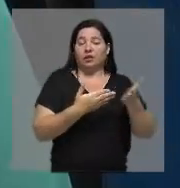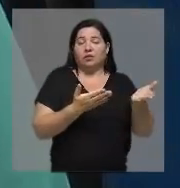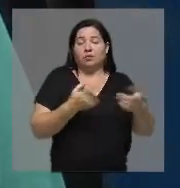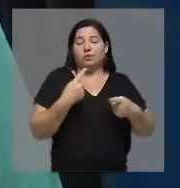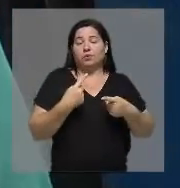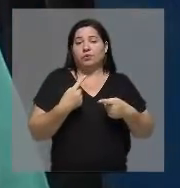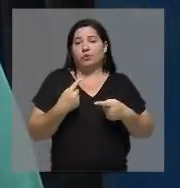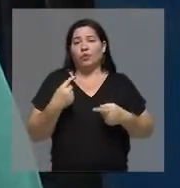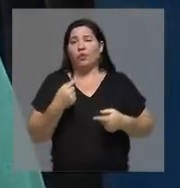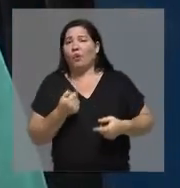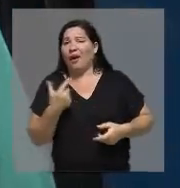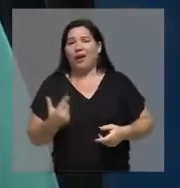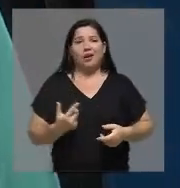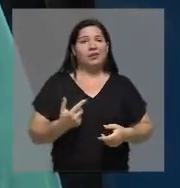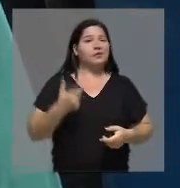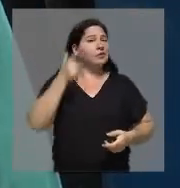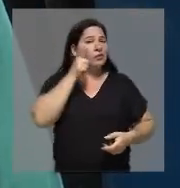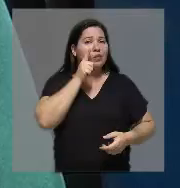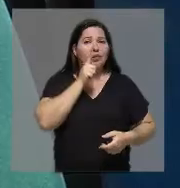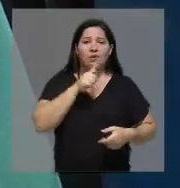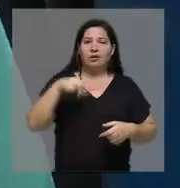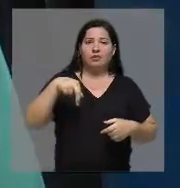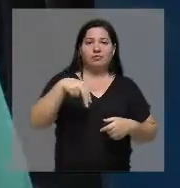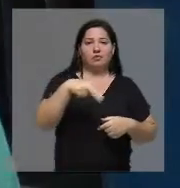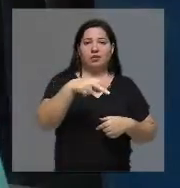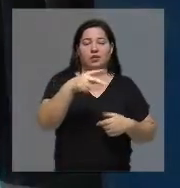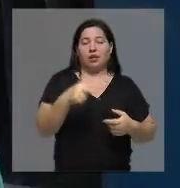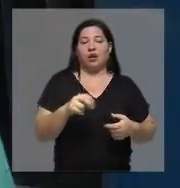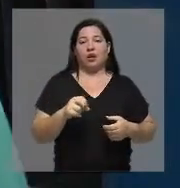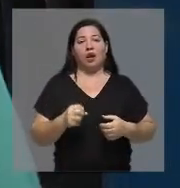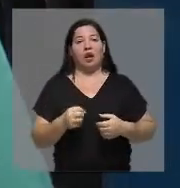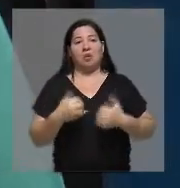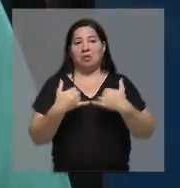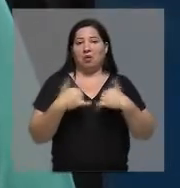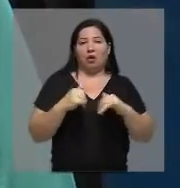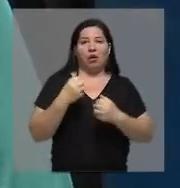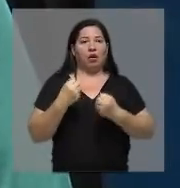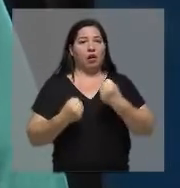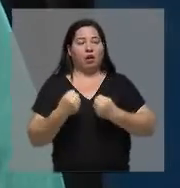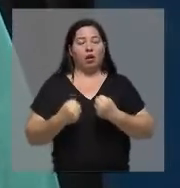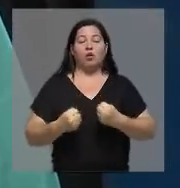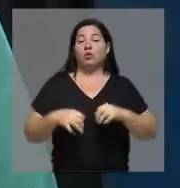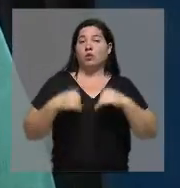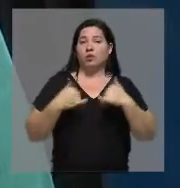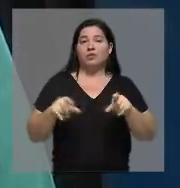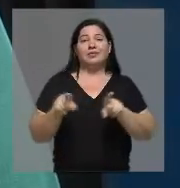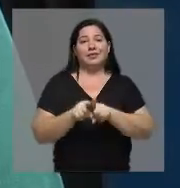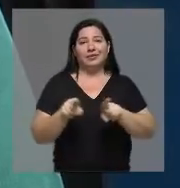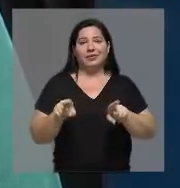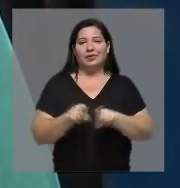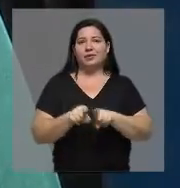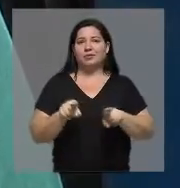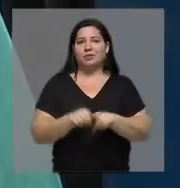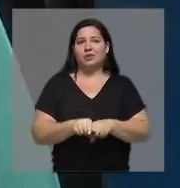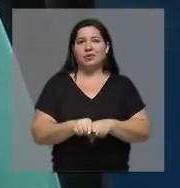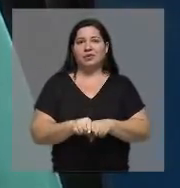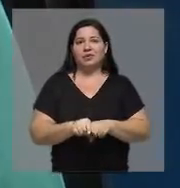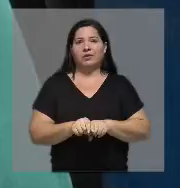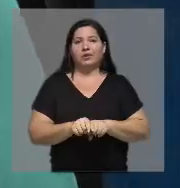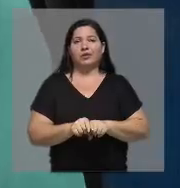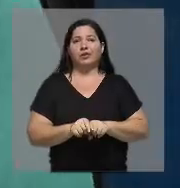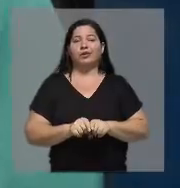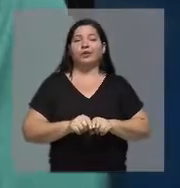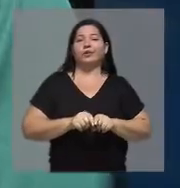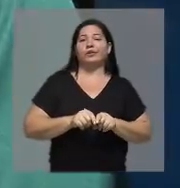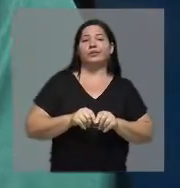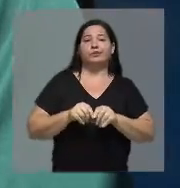intransitável. A circular que passava ali pela entrada de baixo também, já até mudou o local por causa que ali está intransitável. E